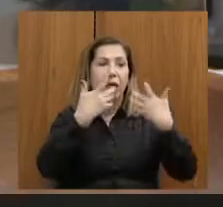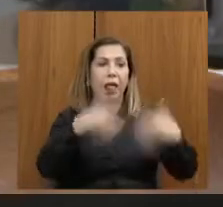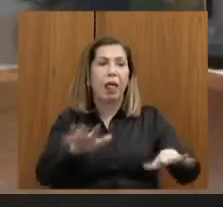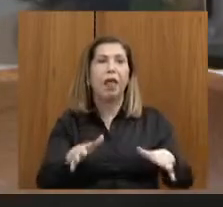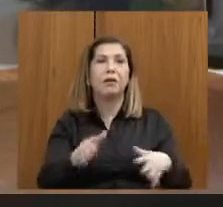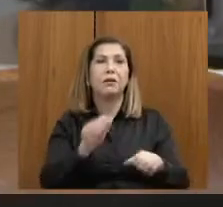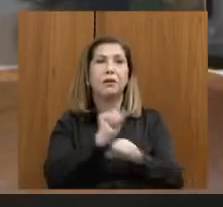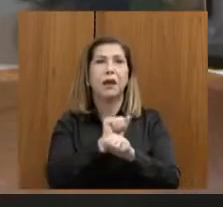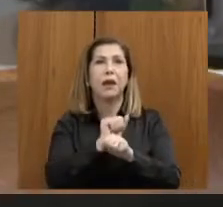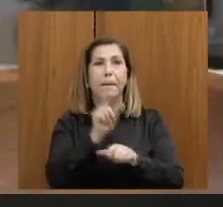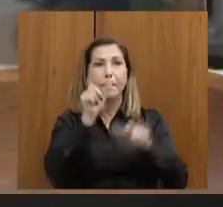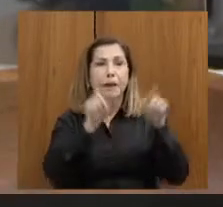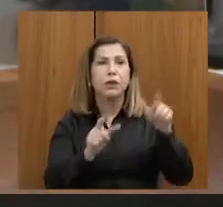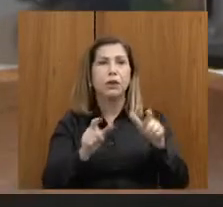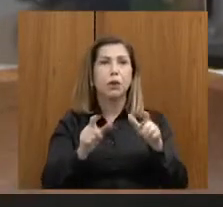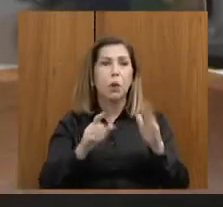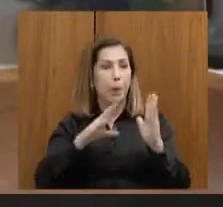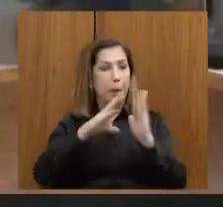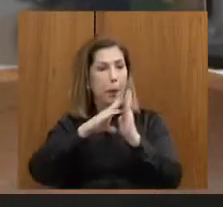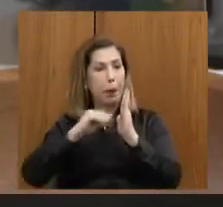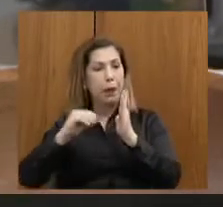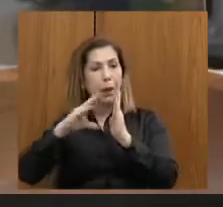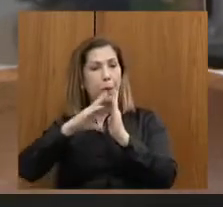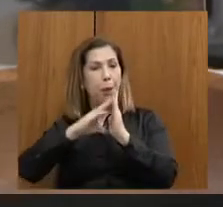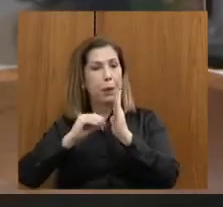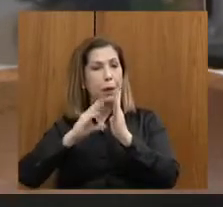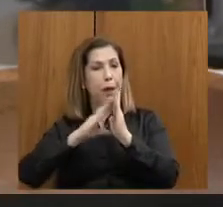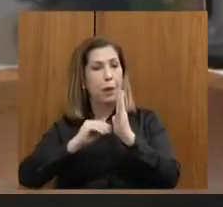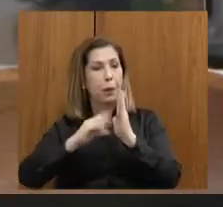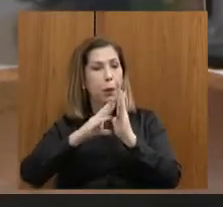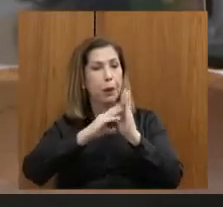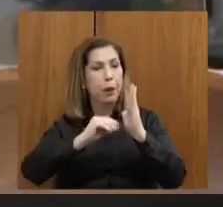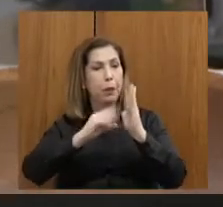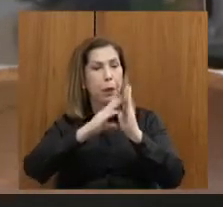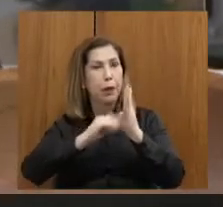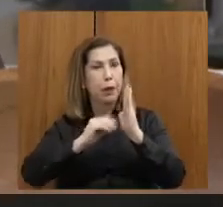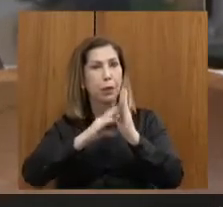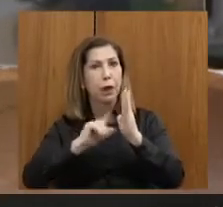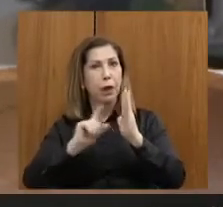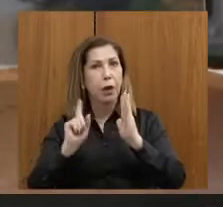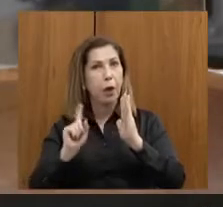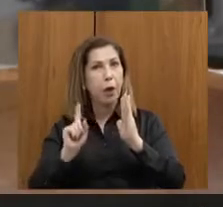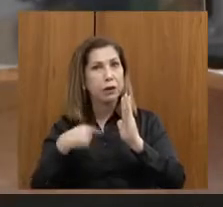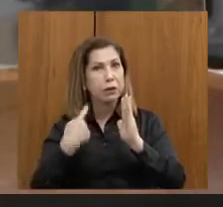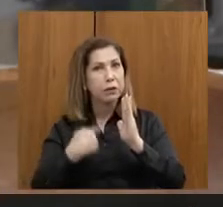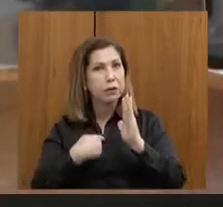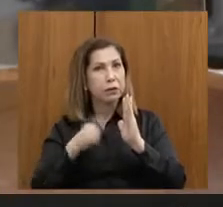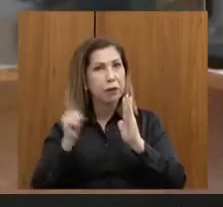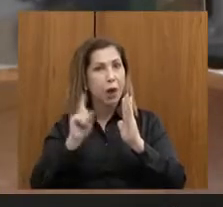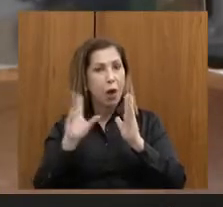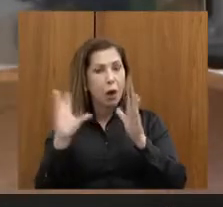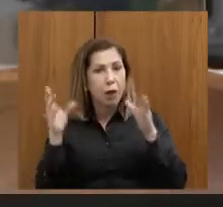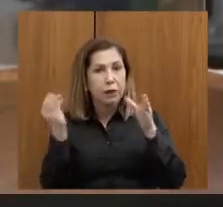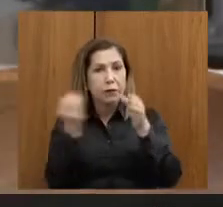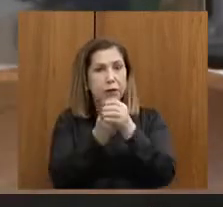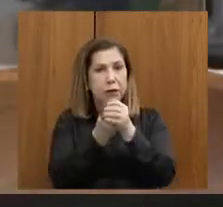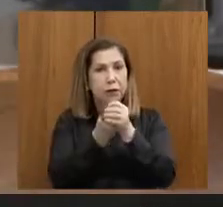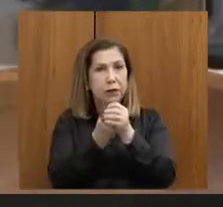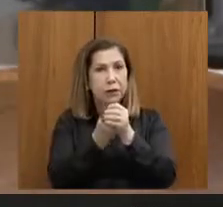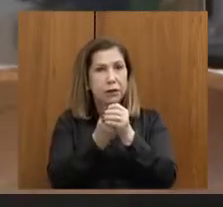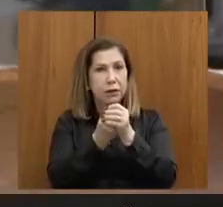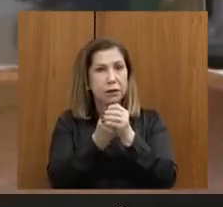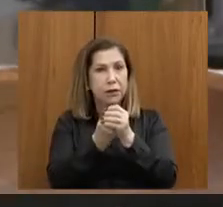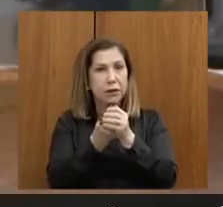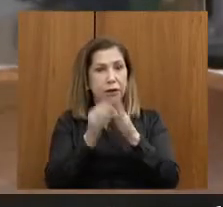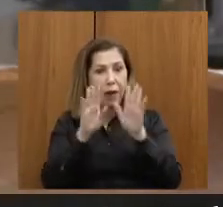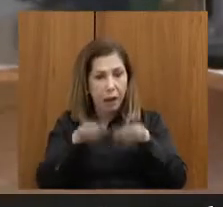que pessoas que têm um modelo próprio de fazer a sua política tentando nos encaixar dentro desse modelo ignorando